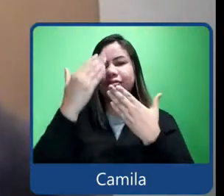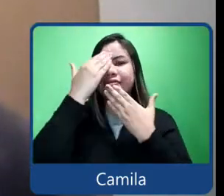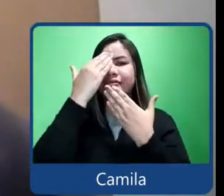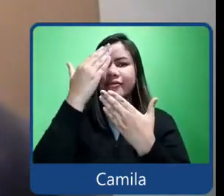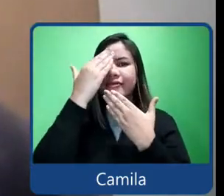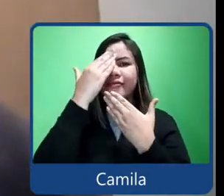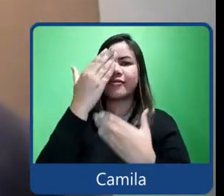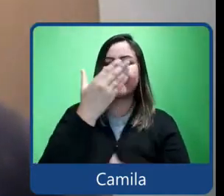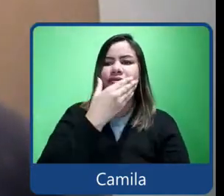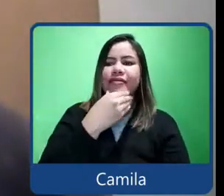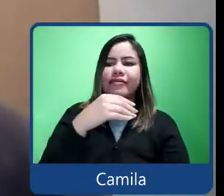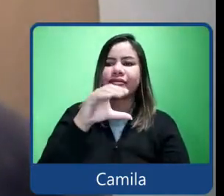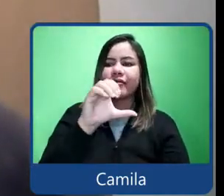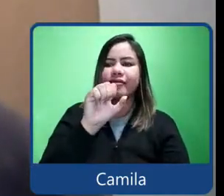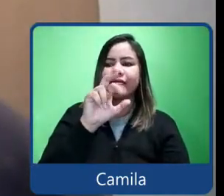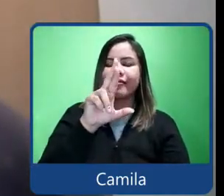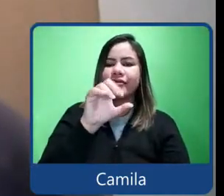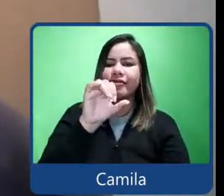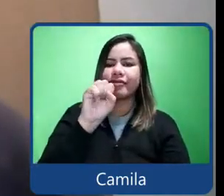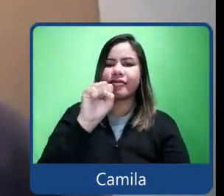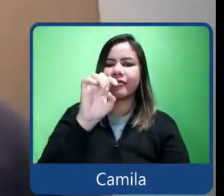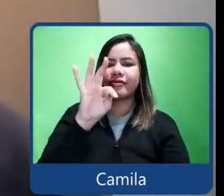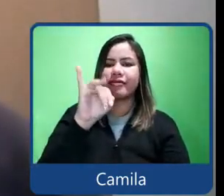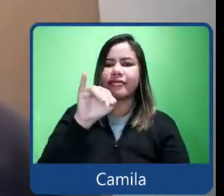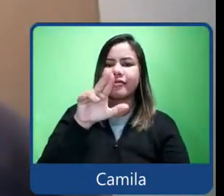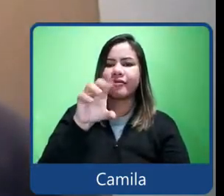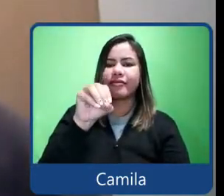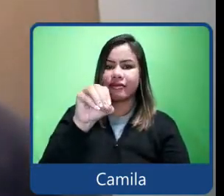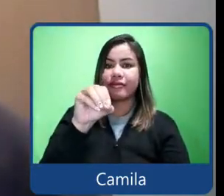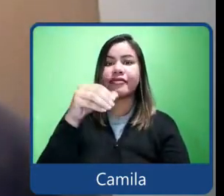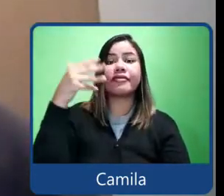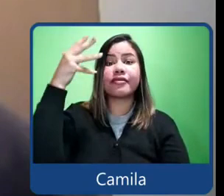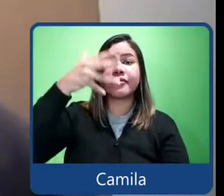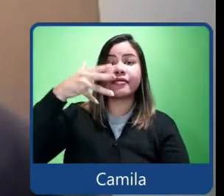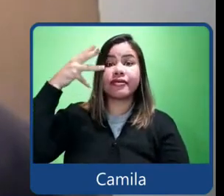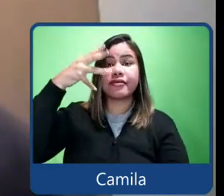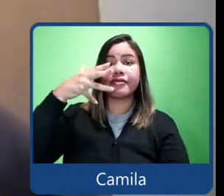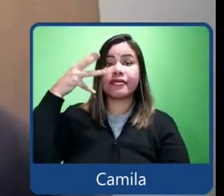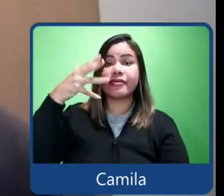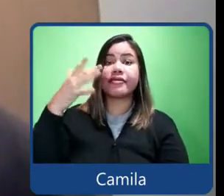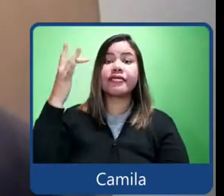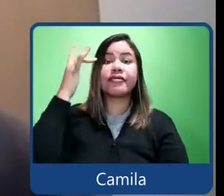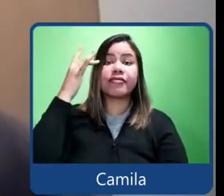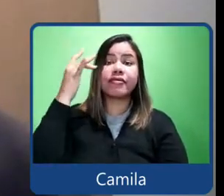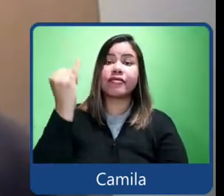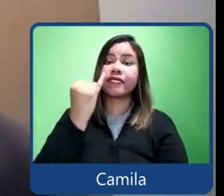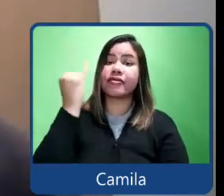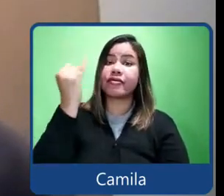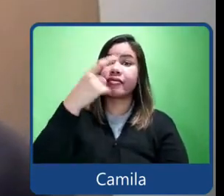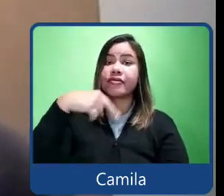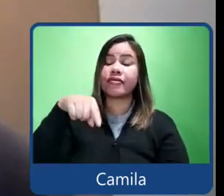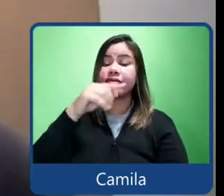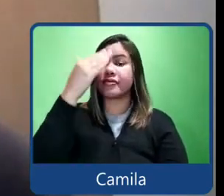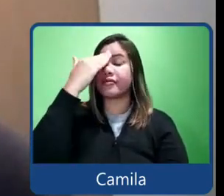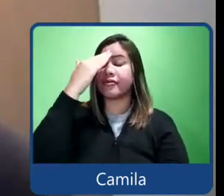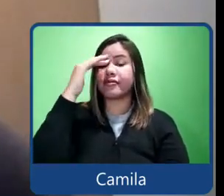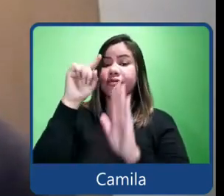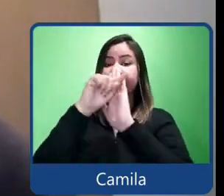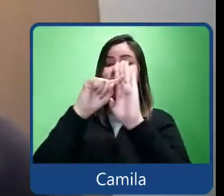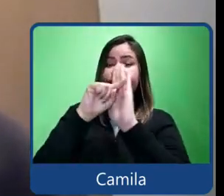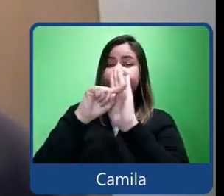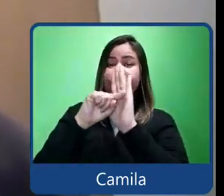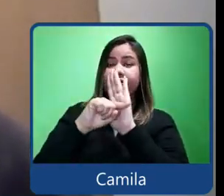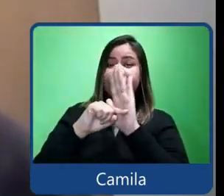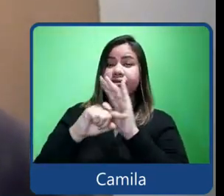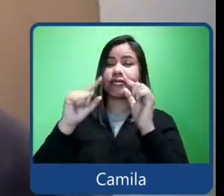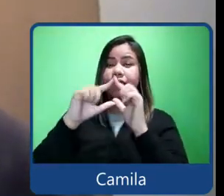pela palestra. Acho importante que todo mundo entenda que, ao se fazer análise de coisas tão amplas e complexas no nível global como